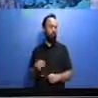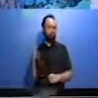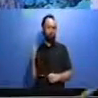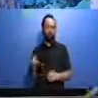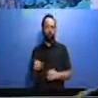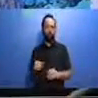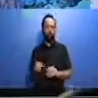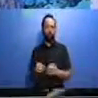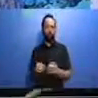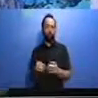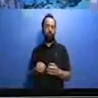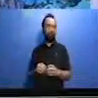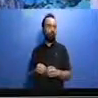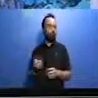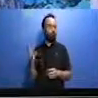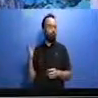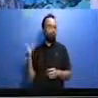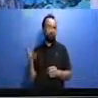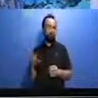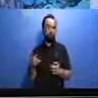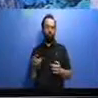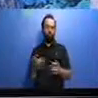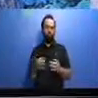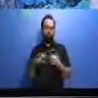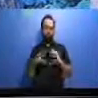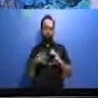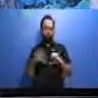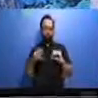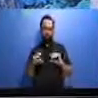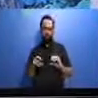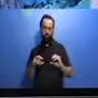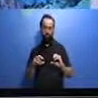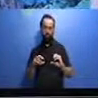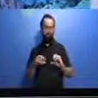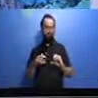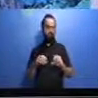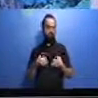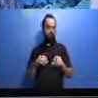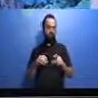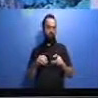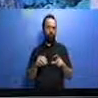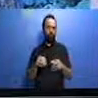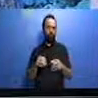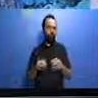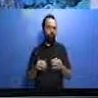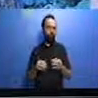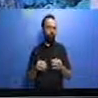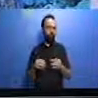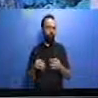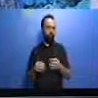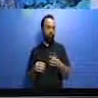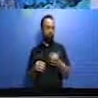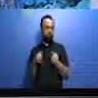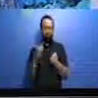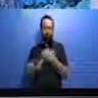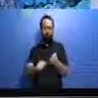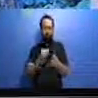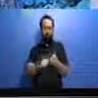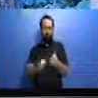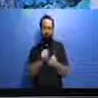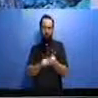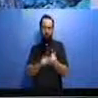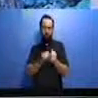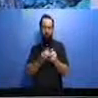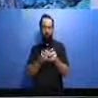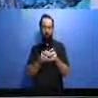Regeneração das esponjas. Bom, se nós pegarmos uma esponja do mar, pegarmos uma peneira com uma abertura, esfregarmos, ela